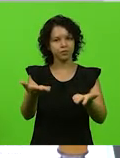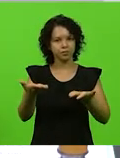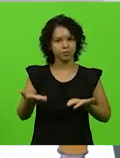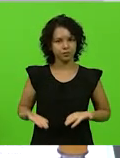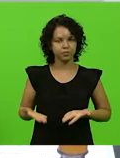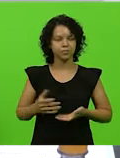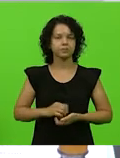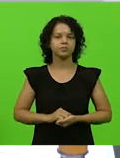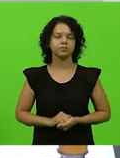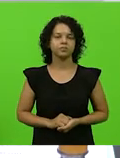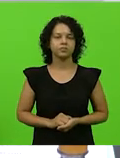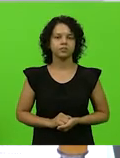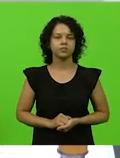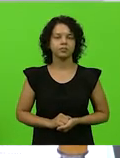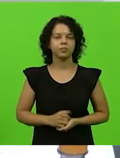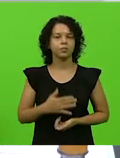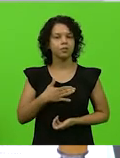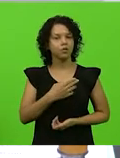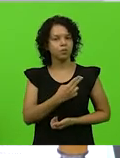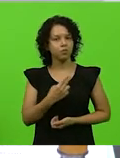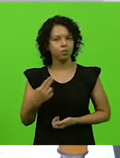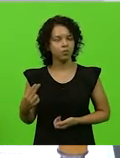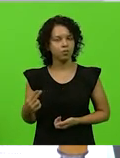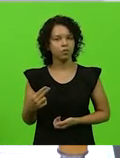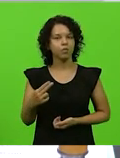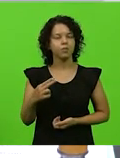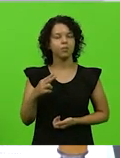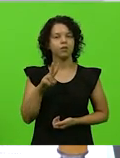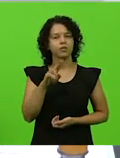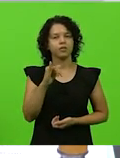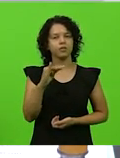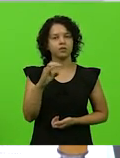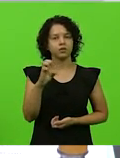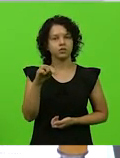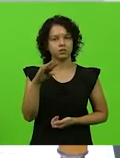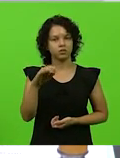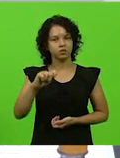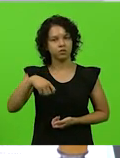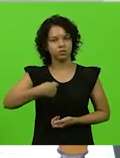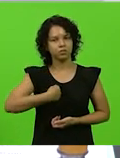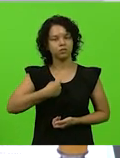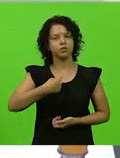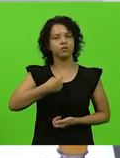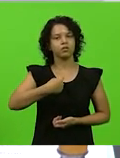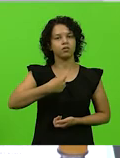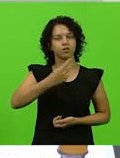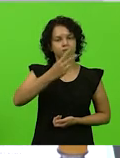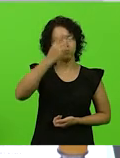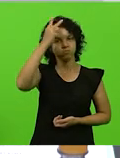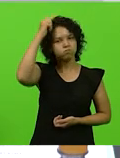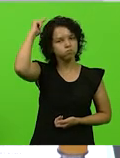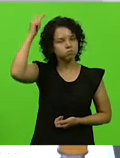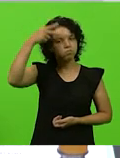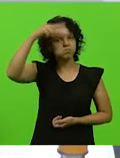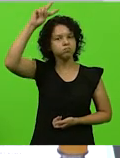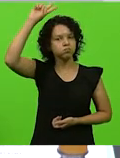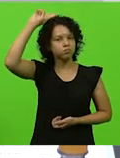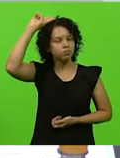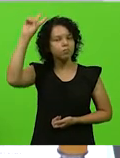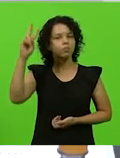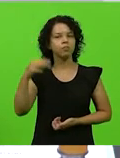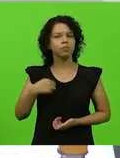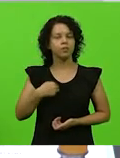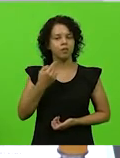bem-vindos meu nome é Vicente caropreso tem a pele branca cabelos